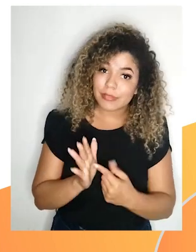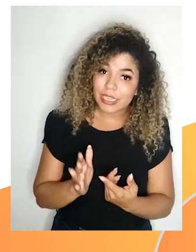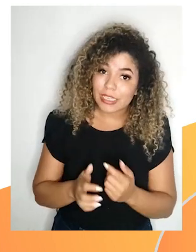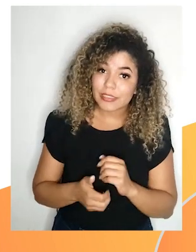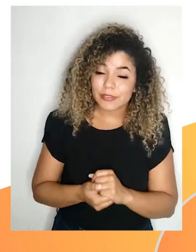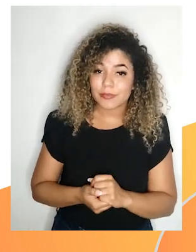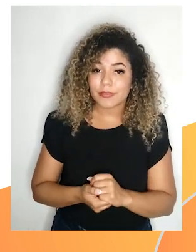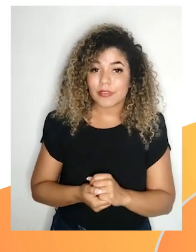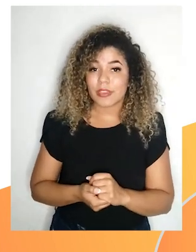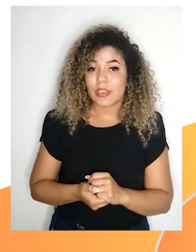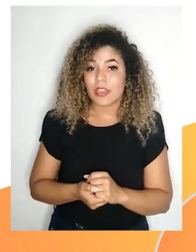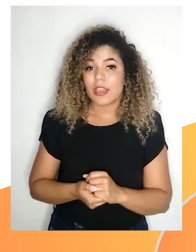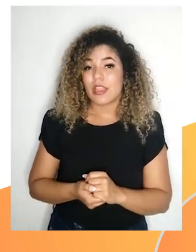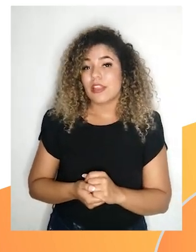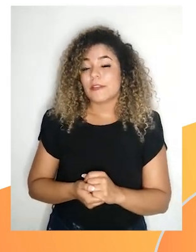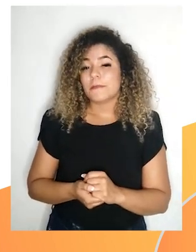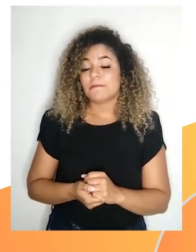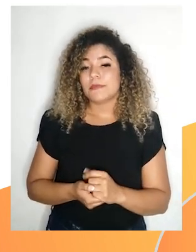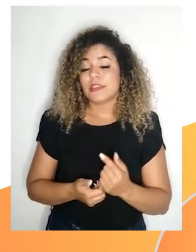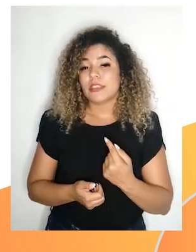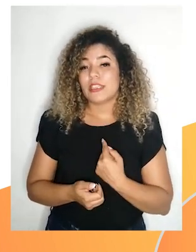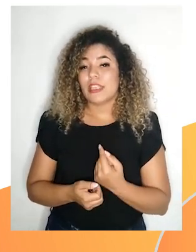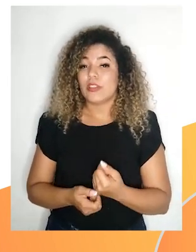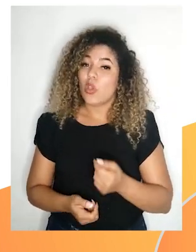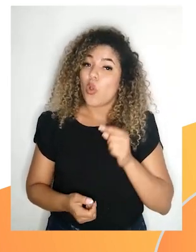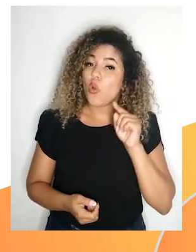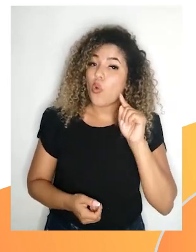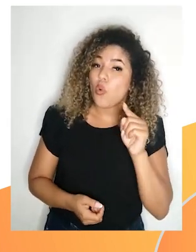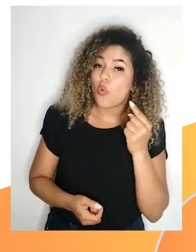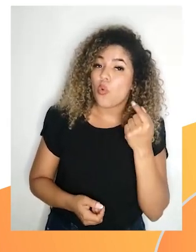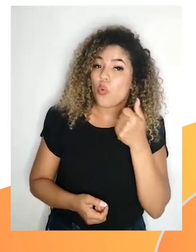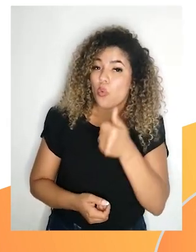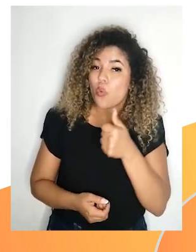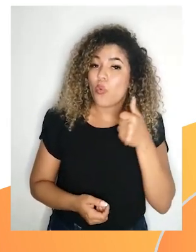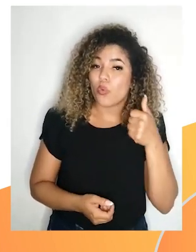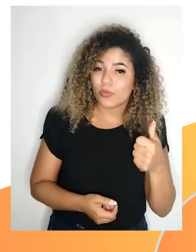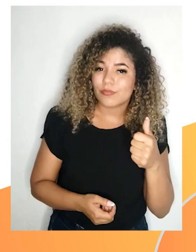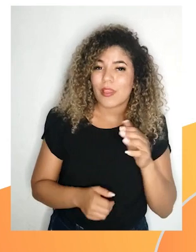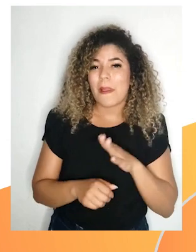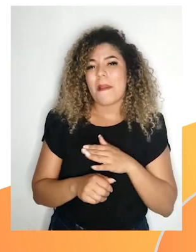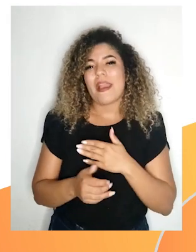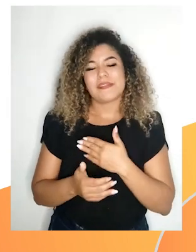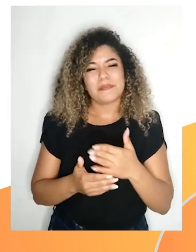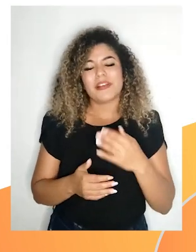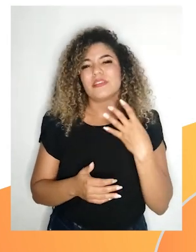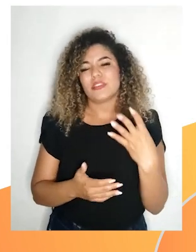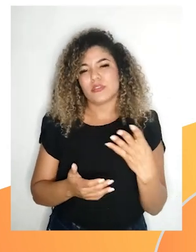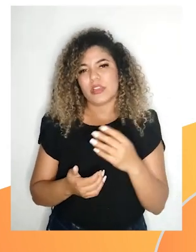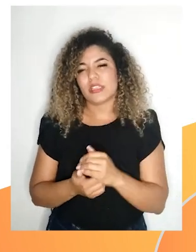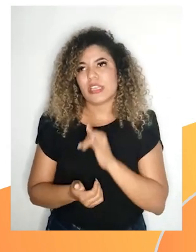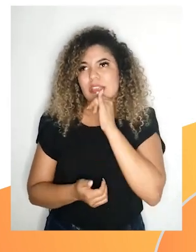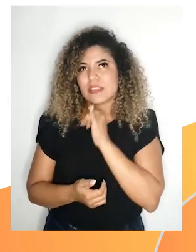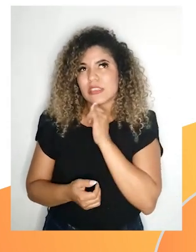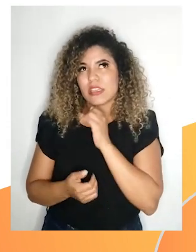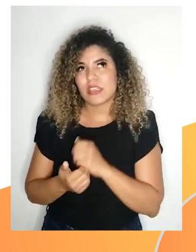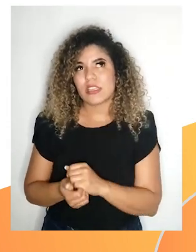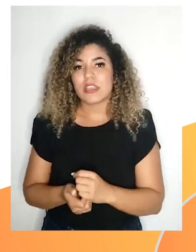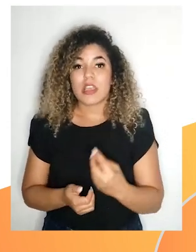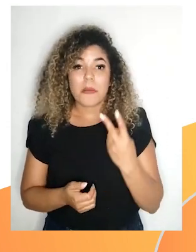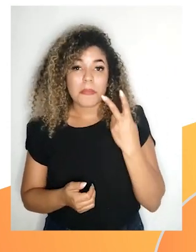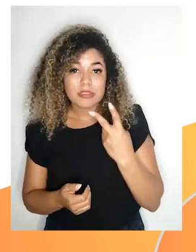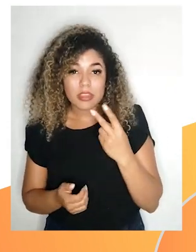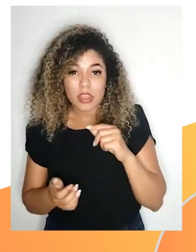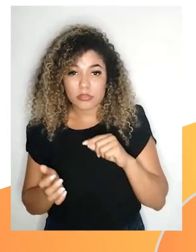E aí, se os mínimos são 2, a gente vai ter pelo menos 1 e 1, né? Já vai passar de 4. Se eu pescar